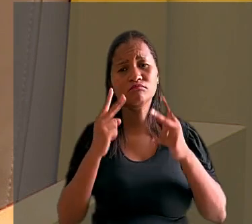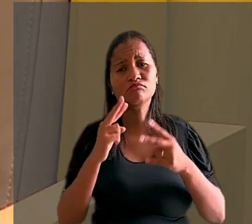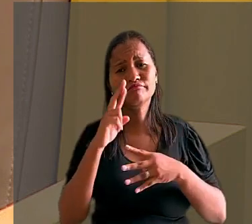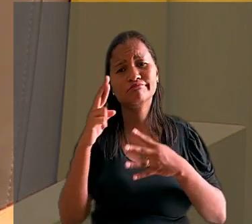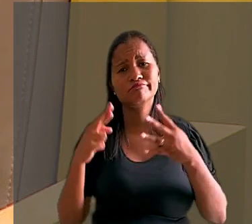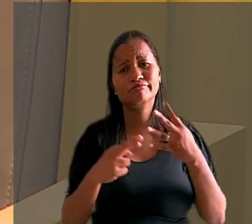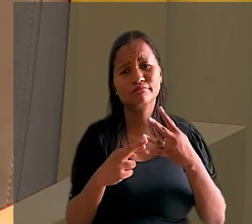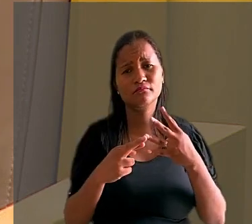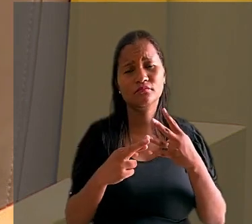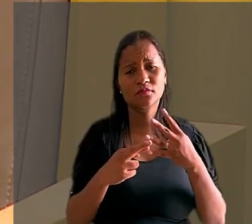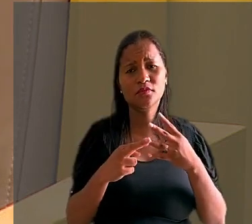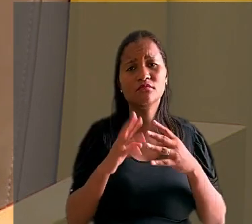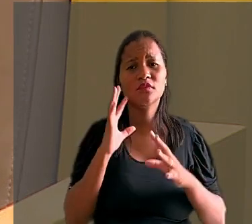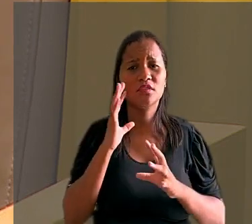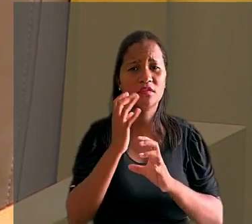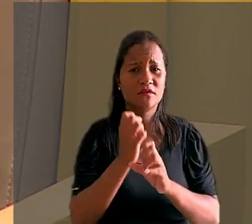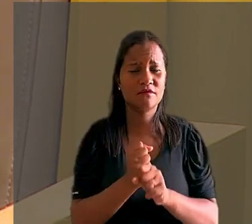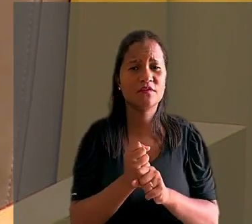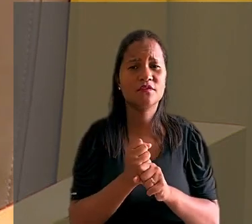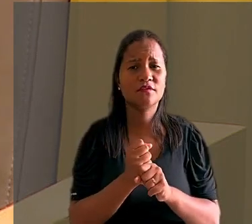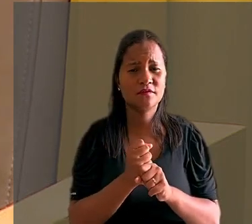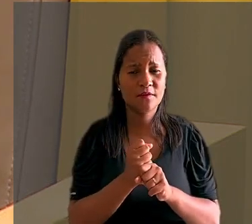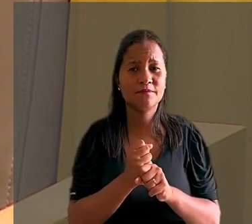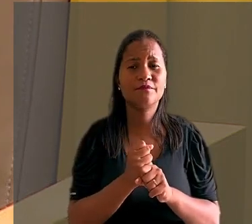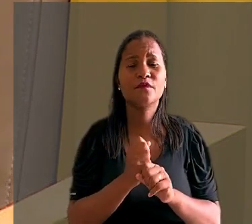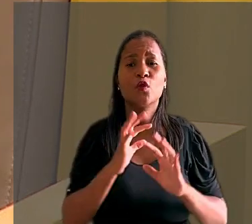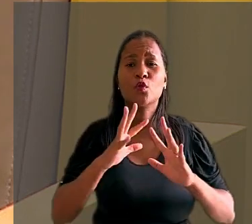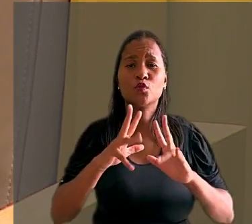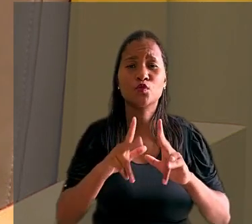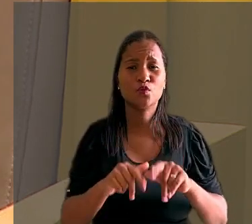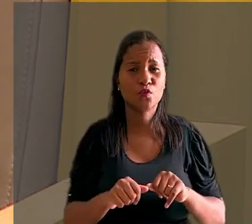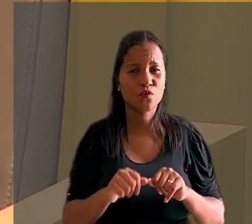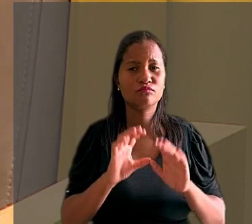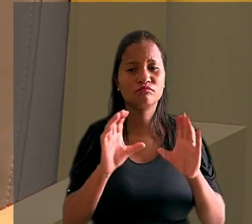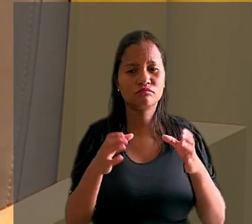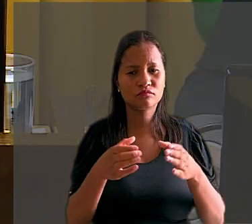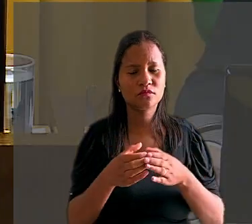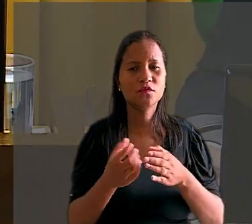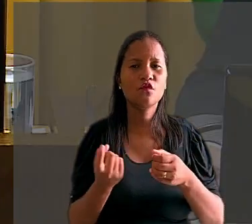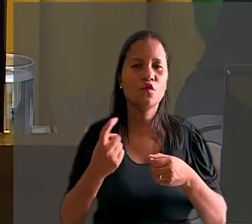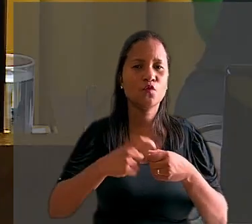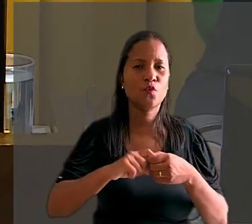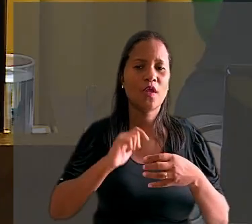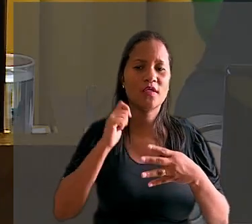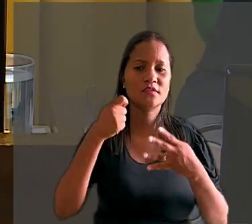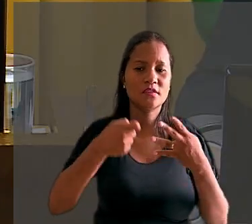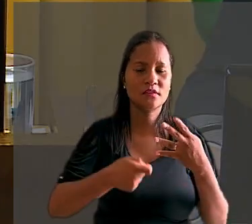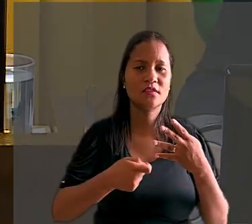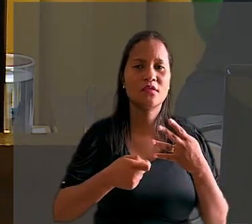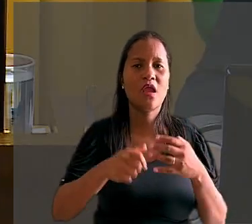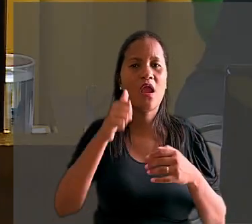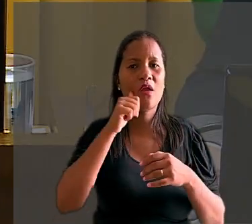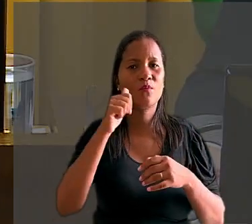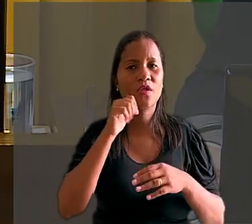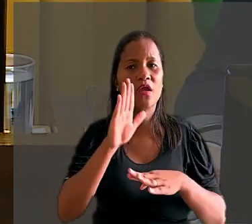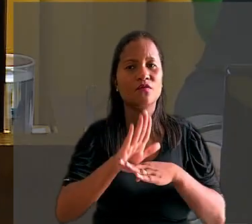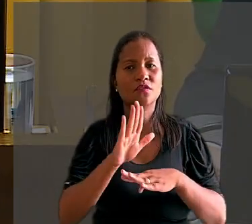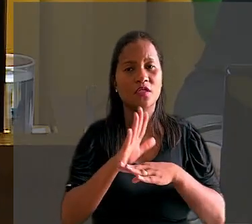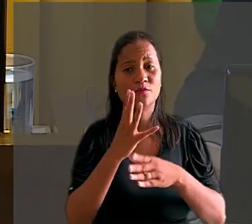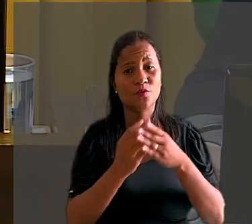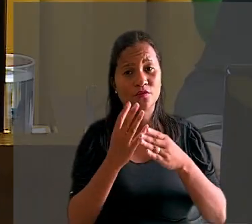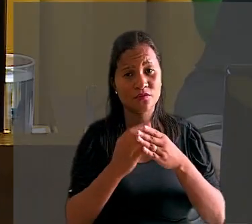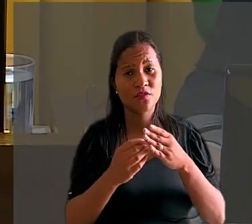razão pela qual eu conheço de recurso de revista por contrariedade à citada súmula. Por unanimidade, o colegiado